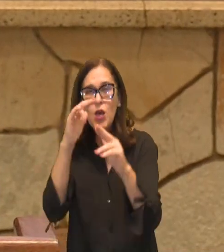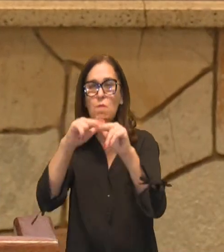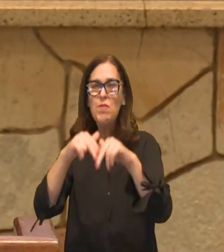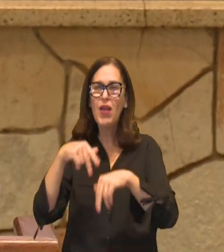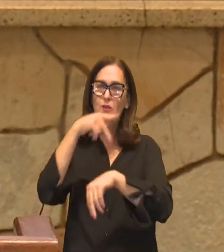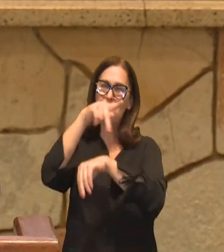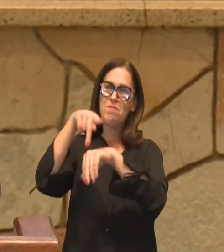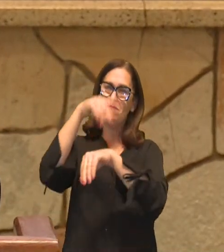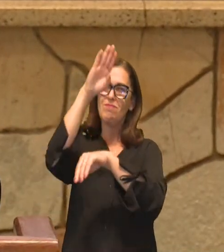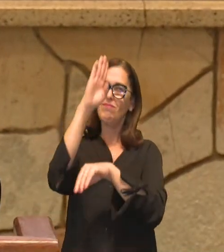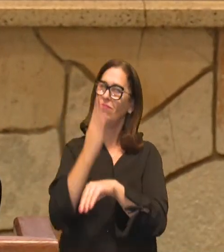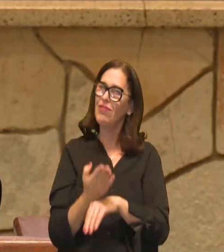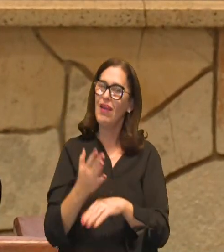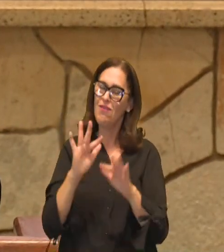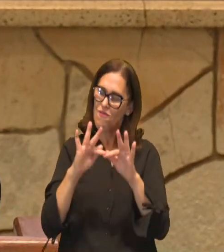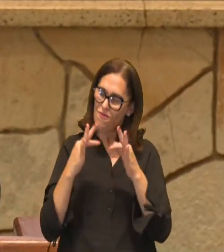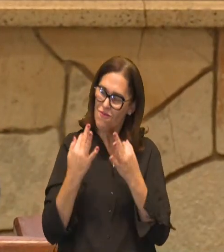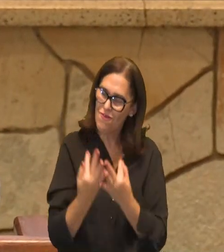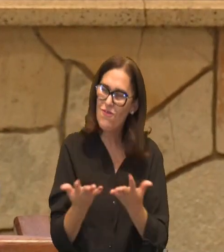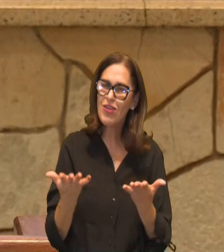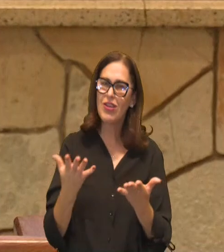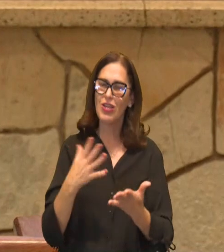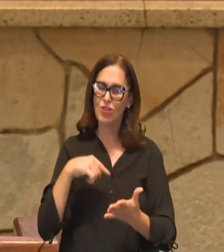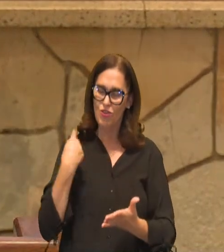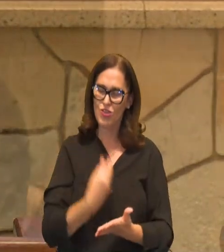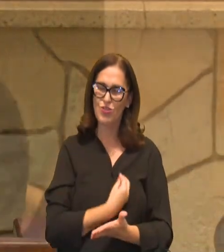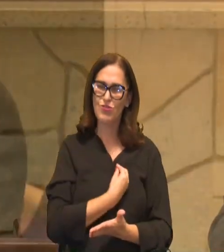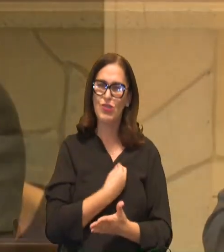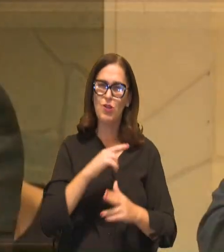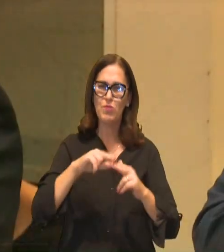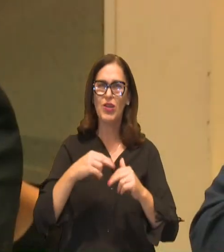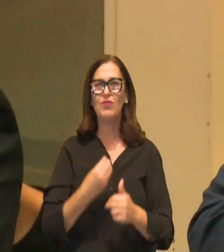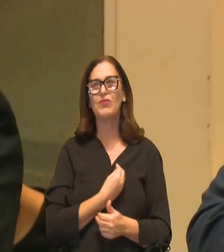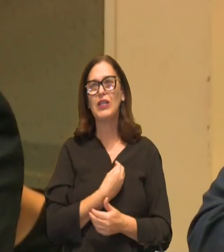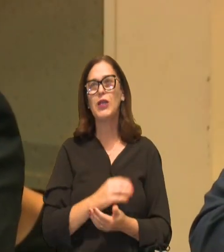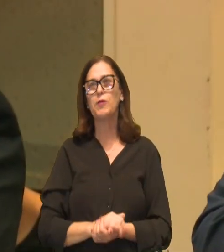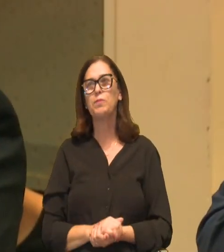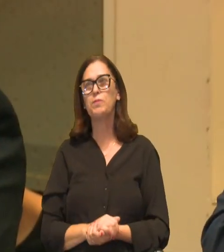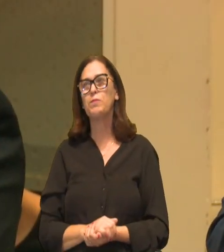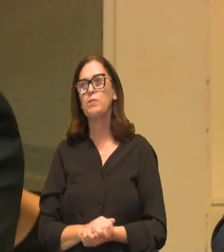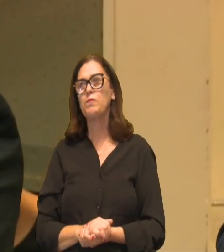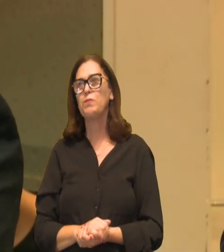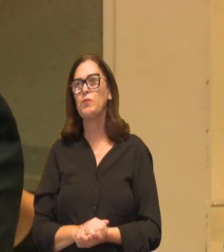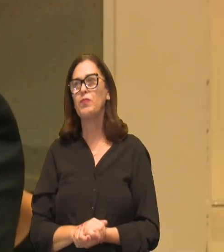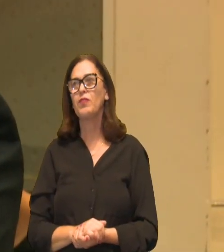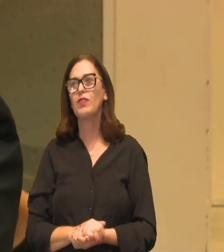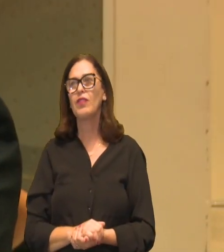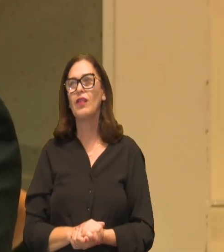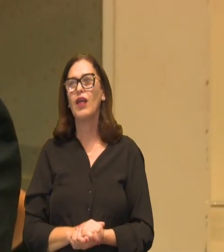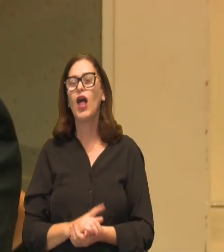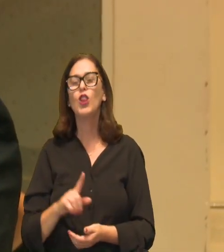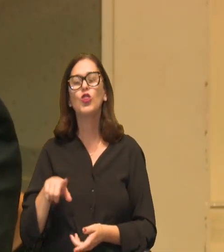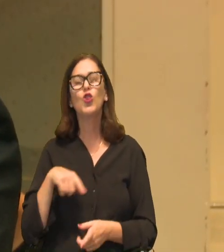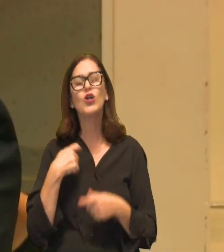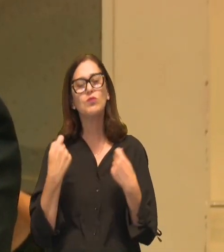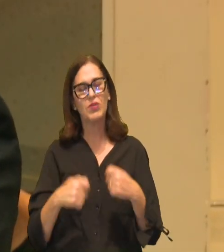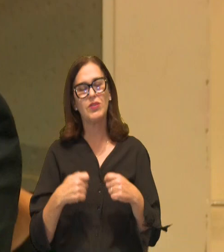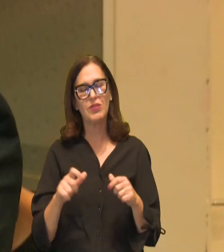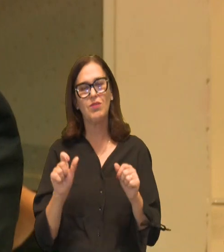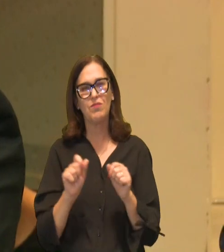nossa nação, da nossa família, das nossas vidas, pelas nossas vidas. É isso que nós precisamos